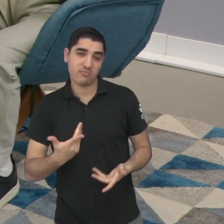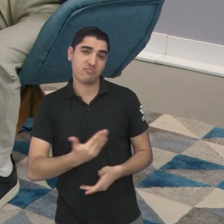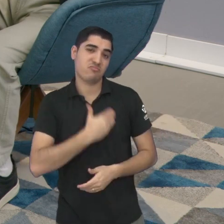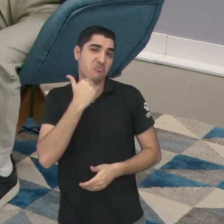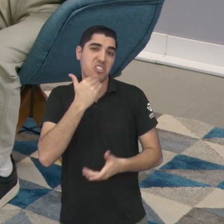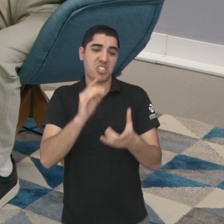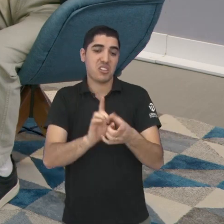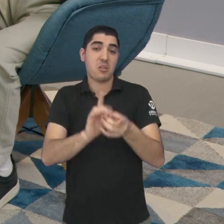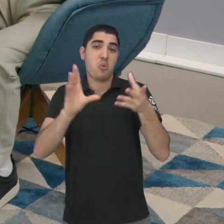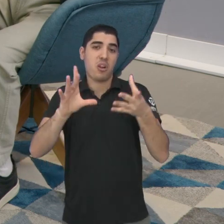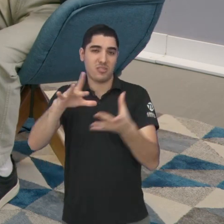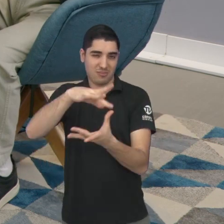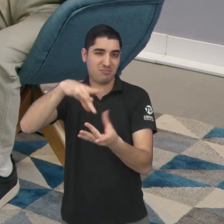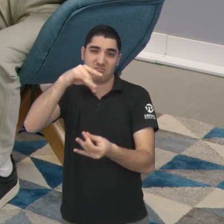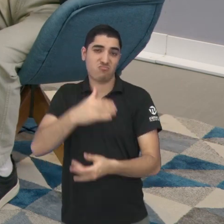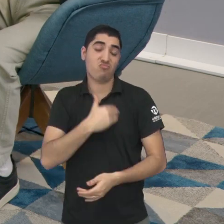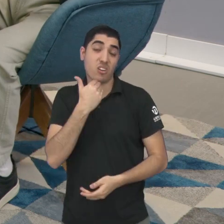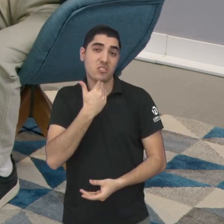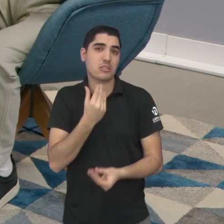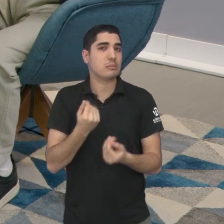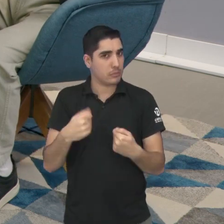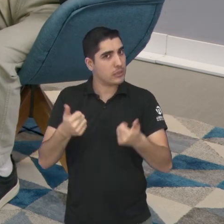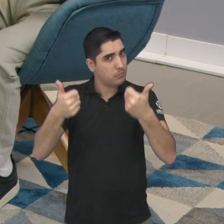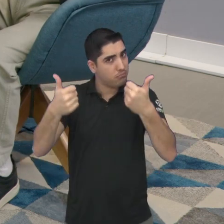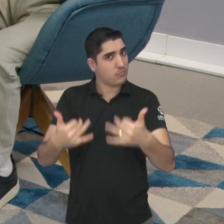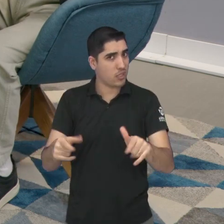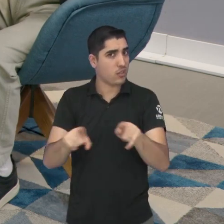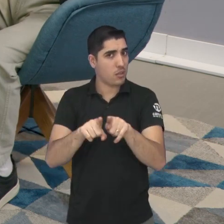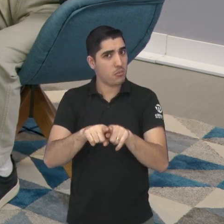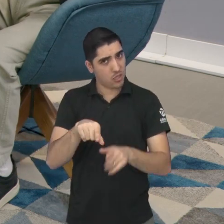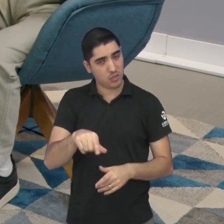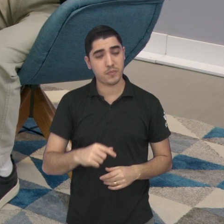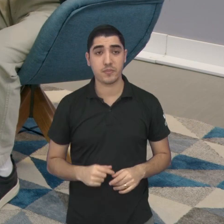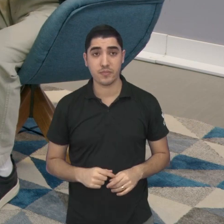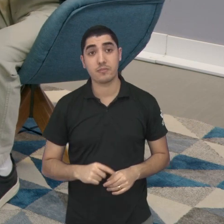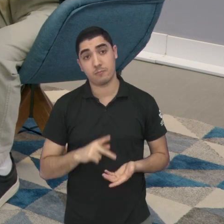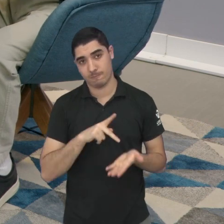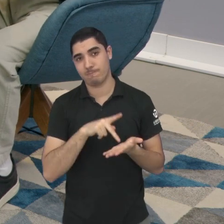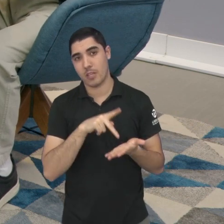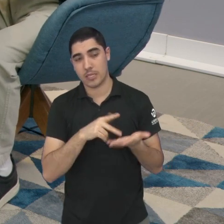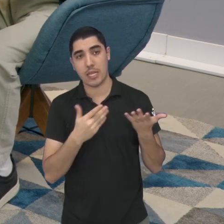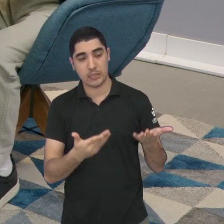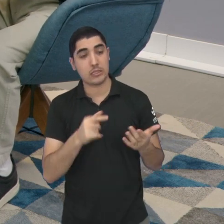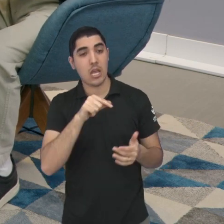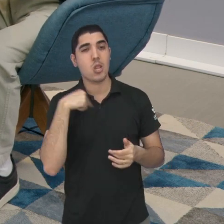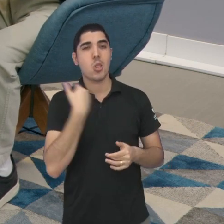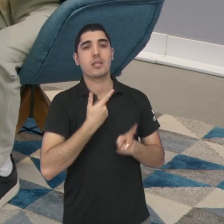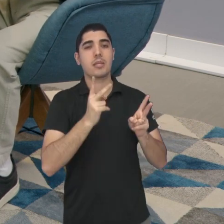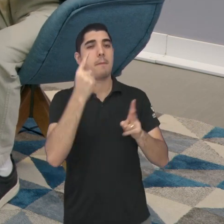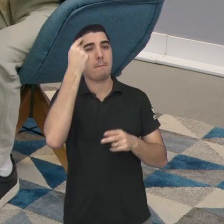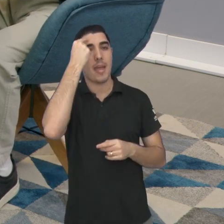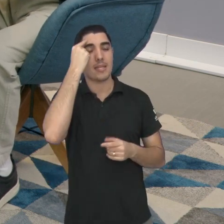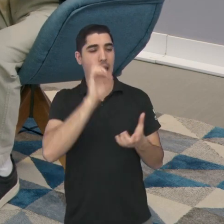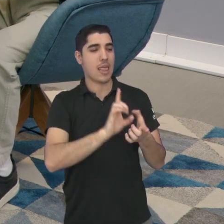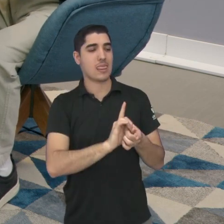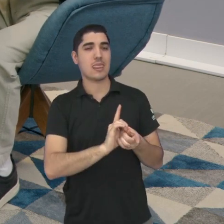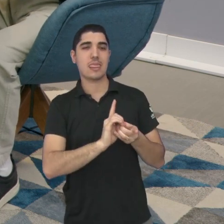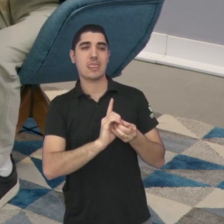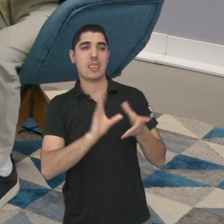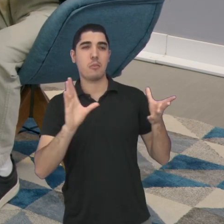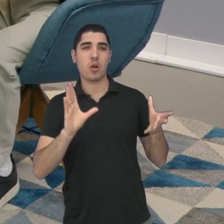gente colocar isso também. A gente nunca pode perder a perspectiva de que a democracia se solidifica